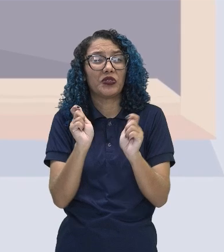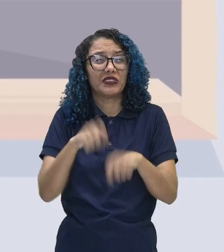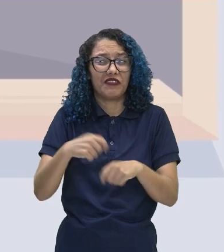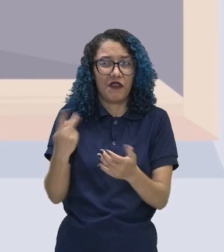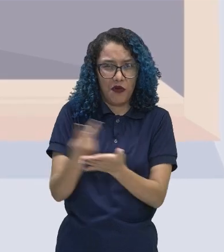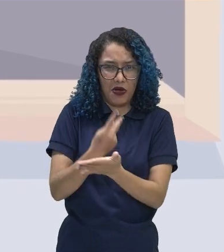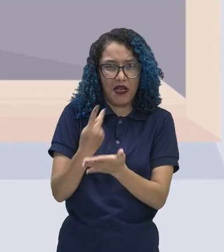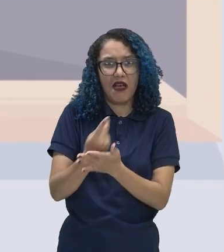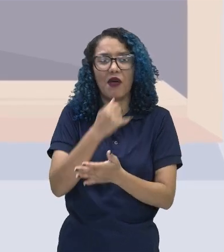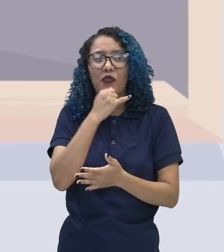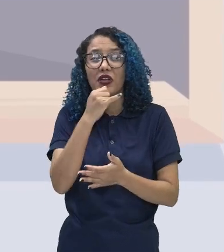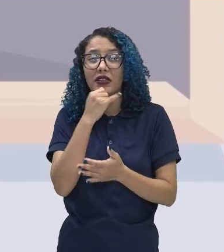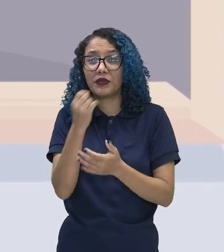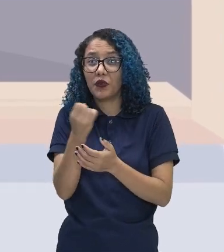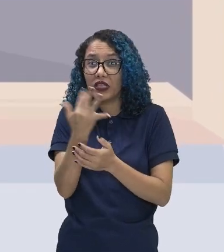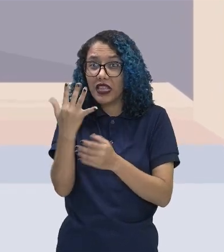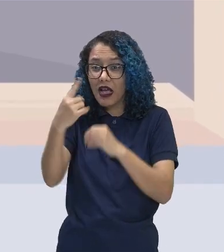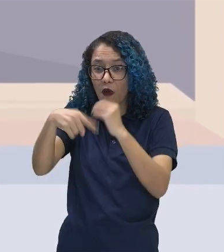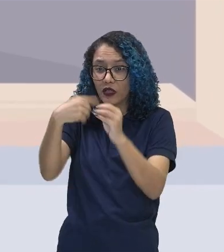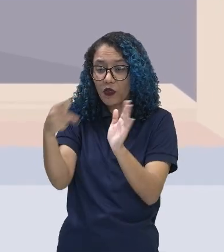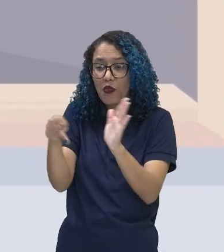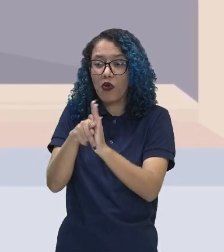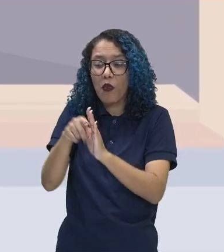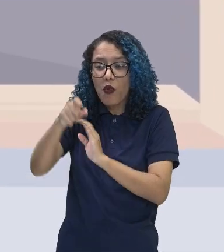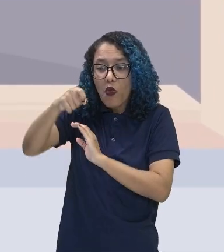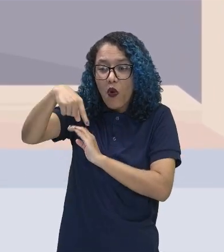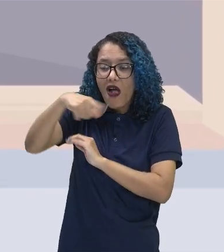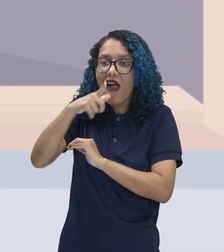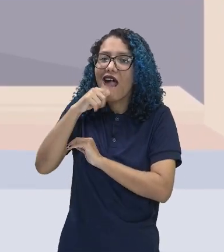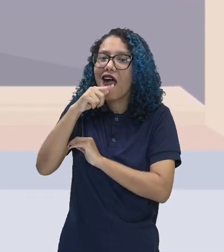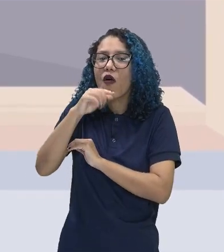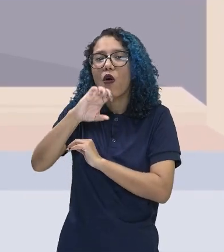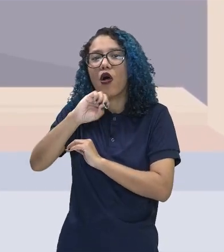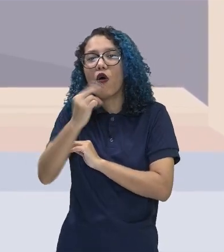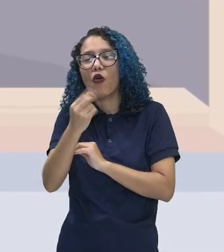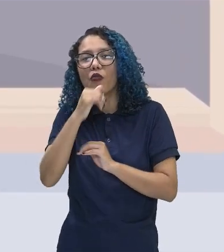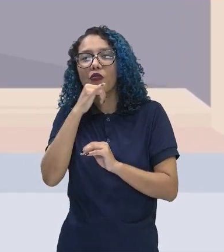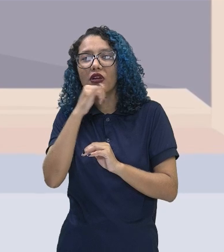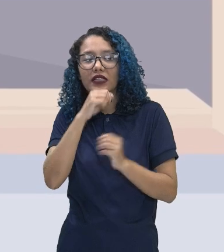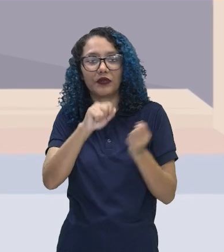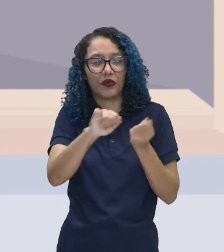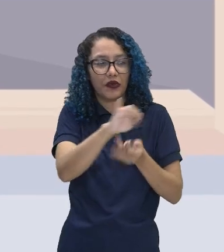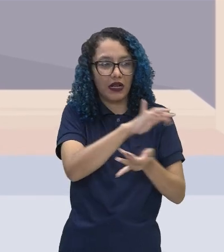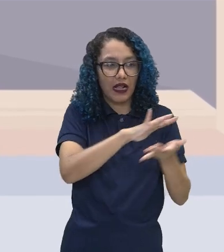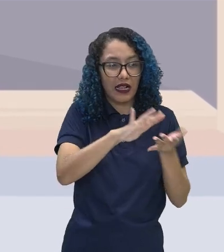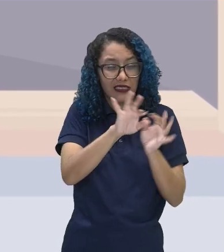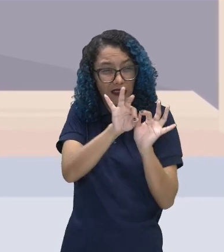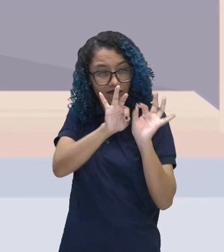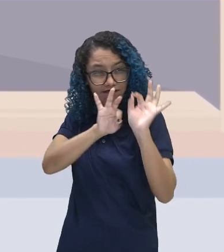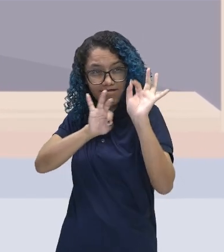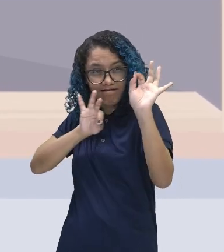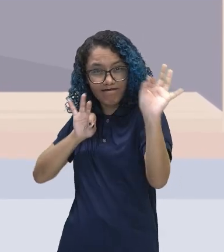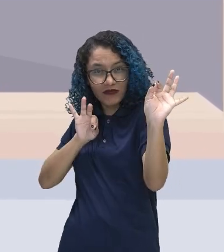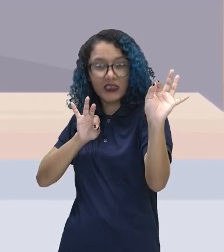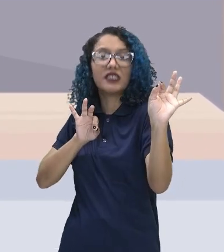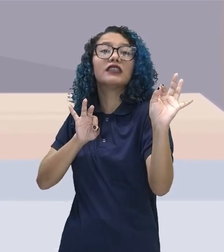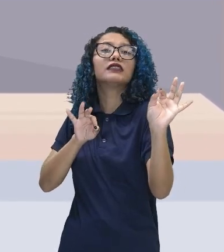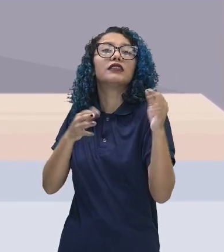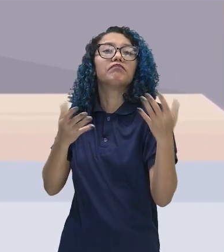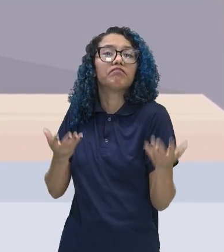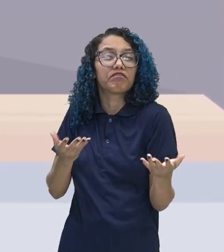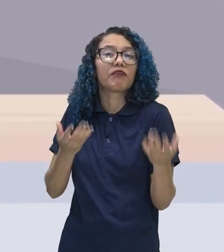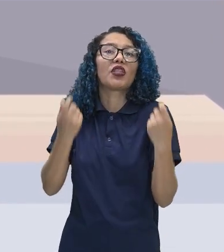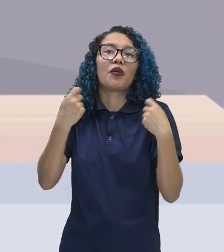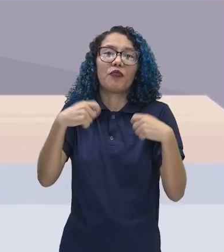escrever o número de átomos em uma gota d'água ou a distância até a galáxia mais próxima. Precisamos de uma forma